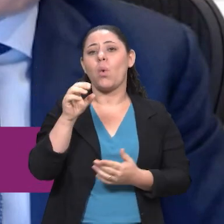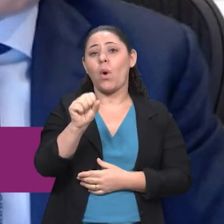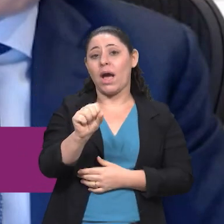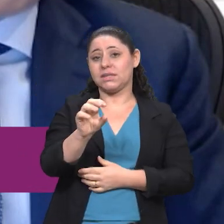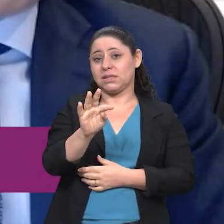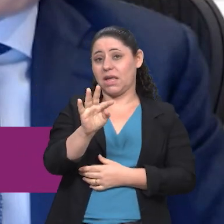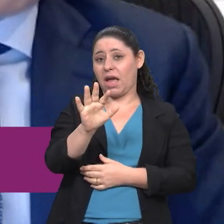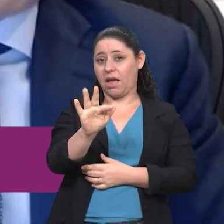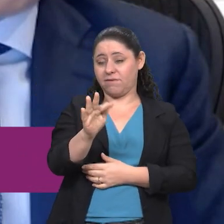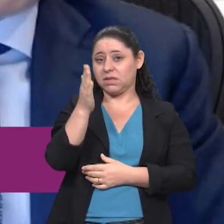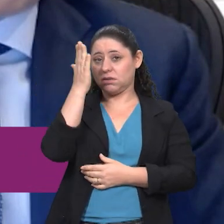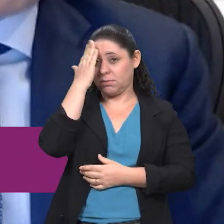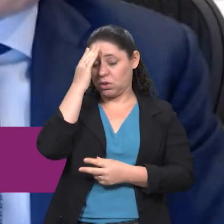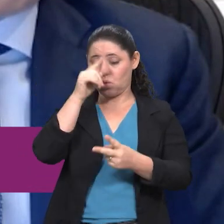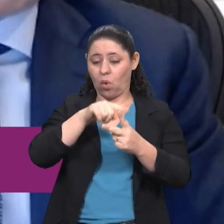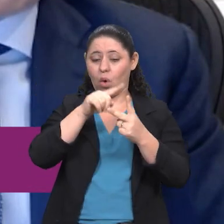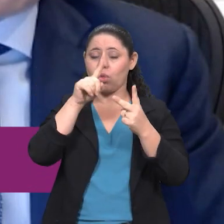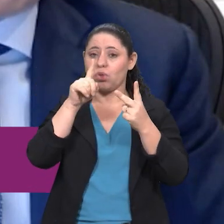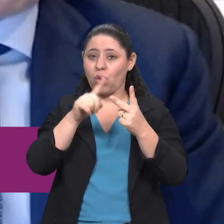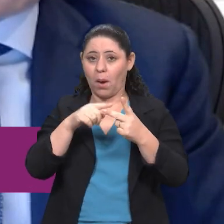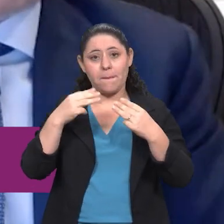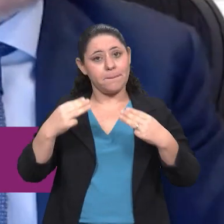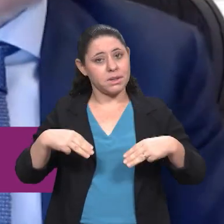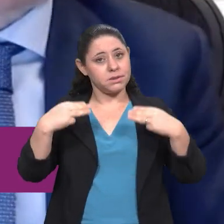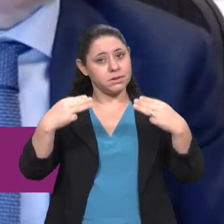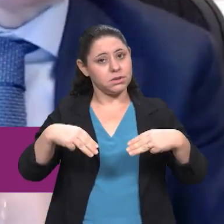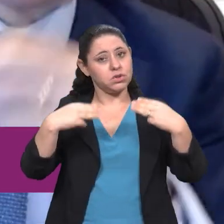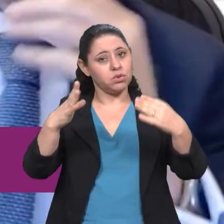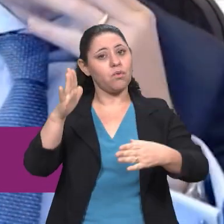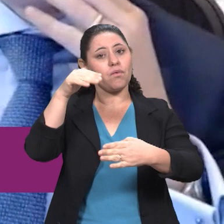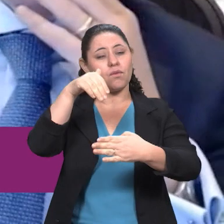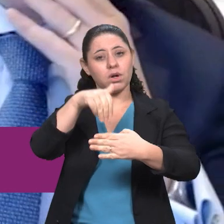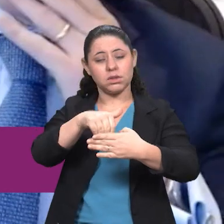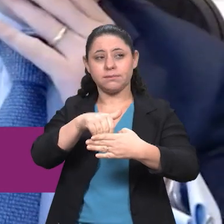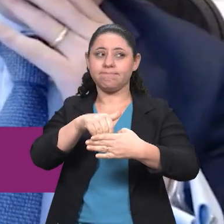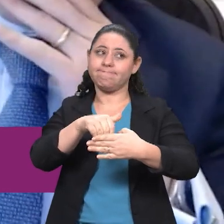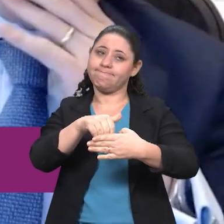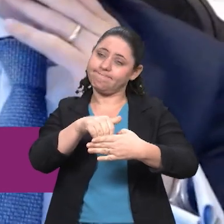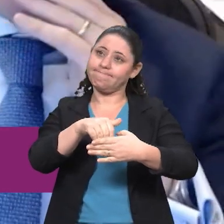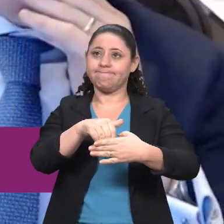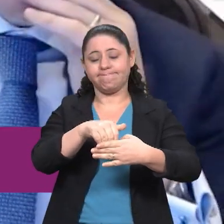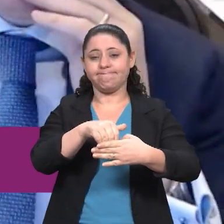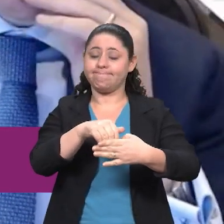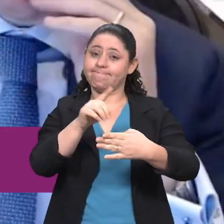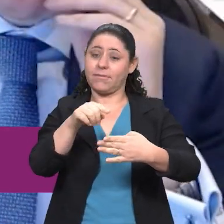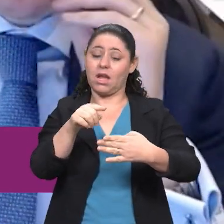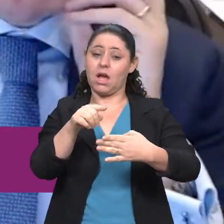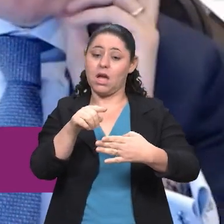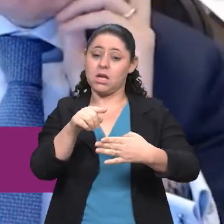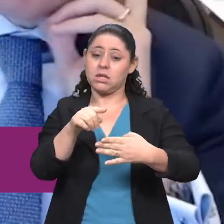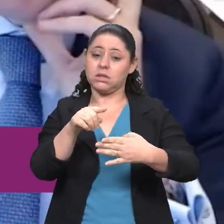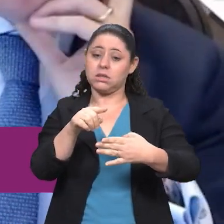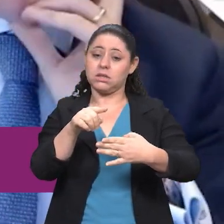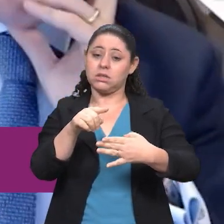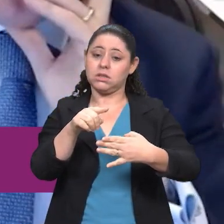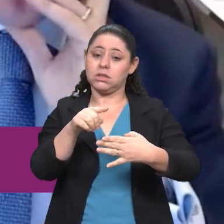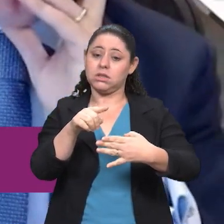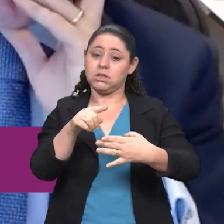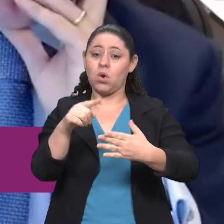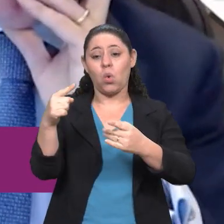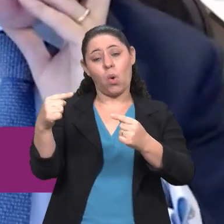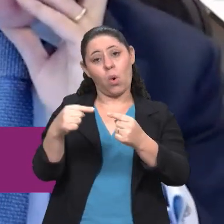posicionamento do STF, sabendo que apenas dois ministros votaram, digamos assim,